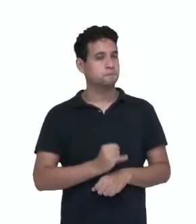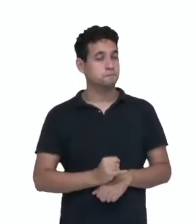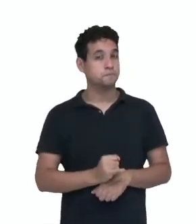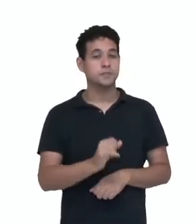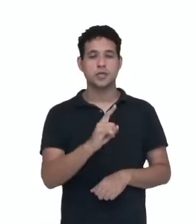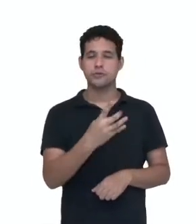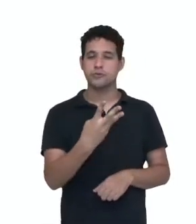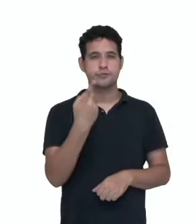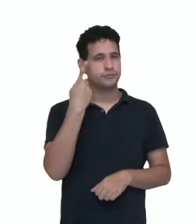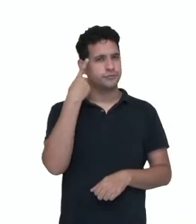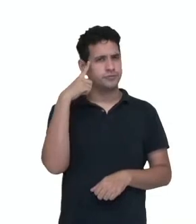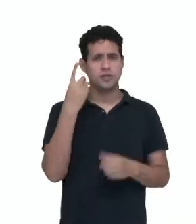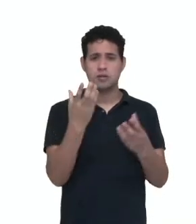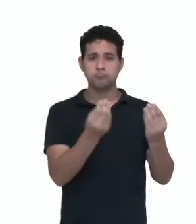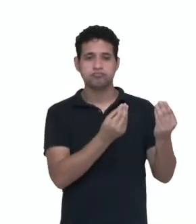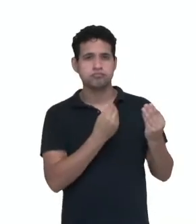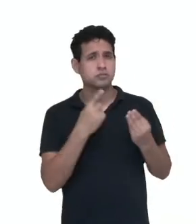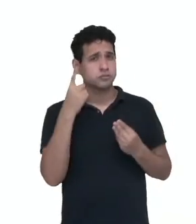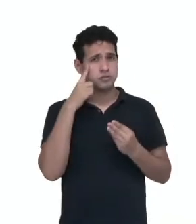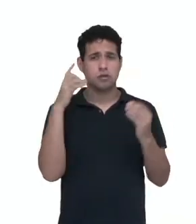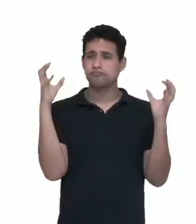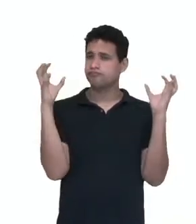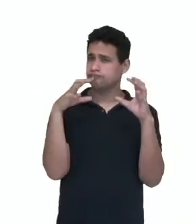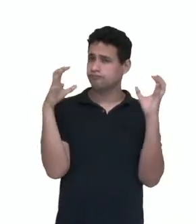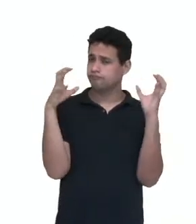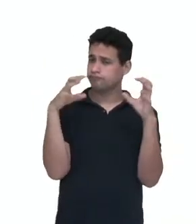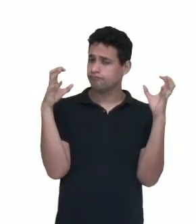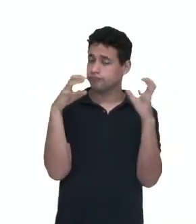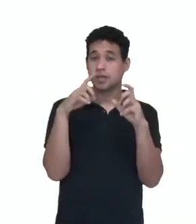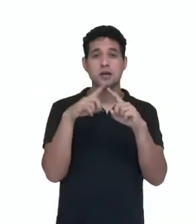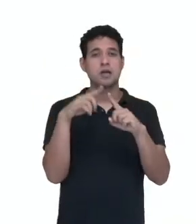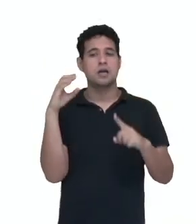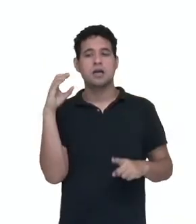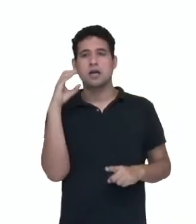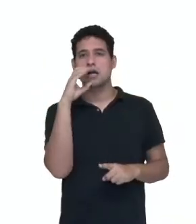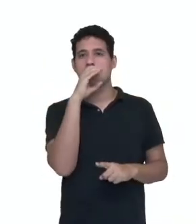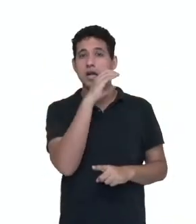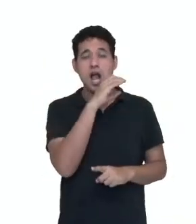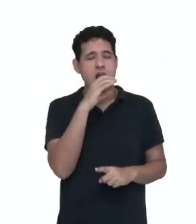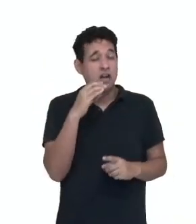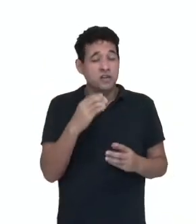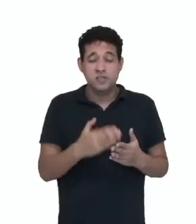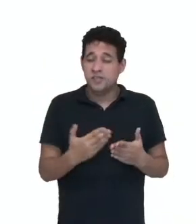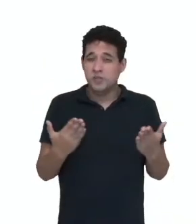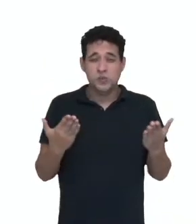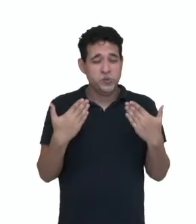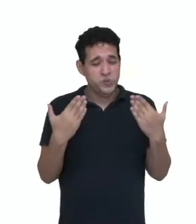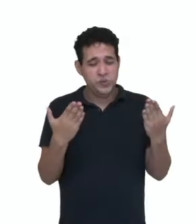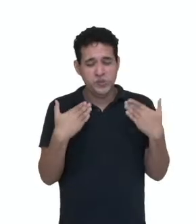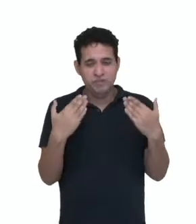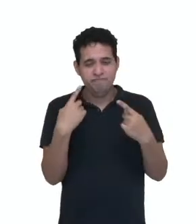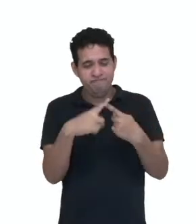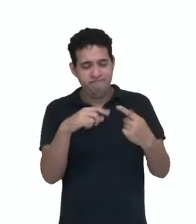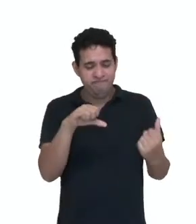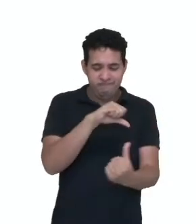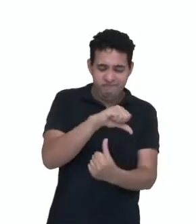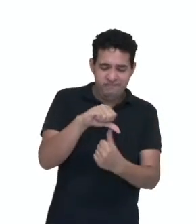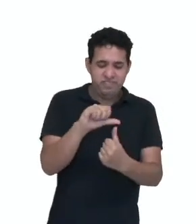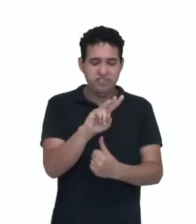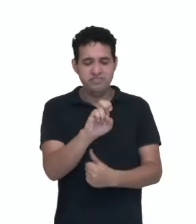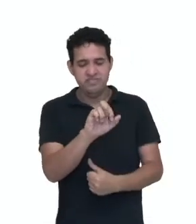Bueno, muchos días ha llovido, pero la temperatura caliente fue intensa debido a la estación,